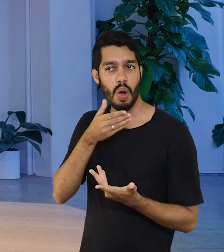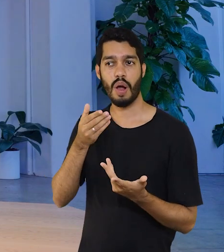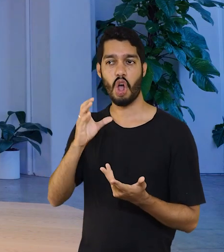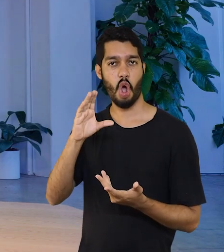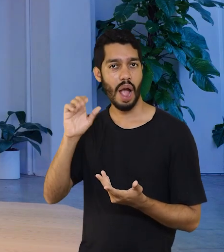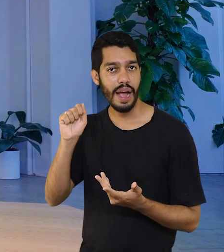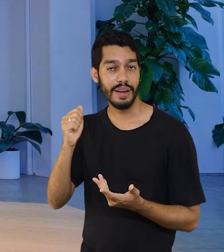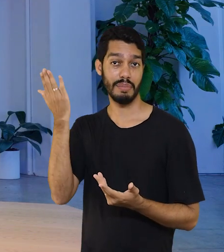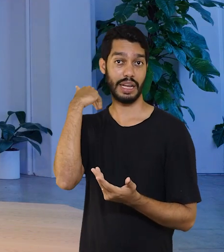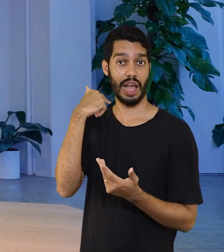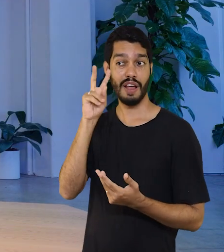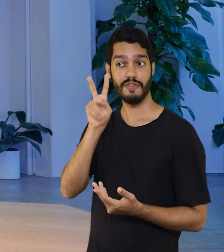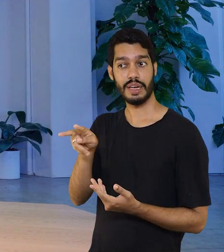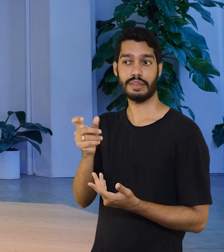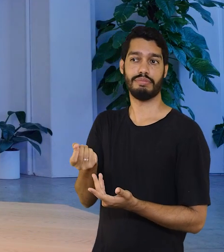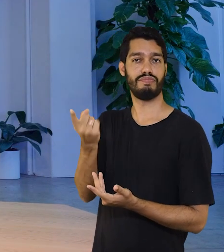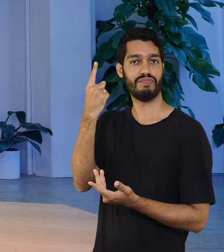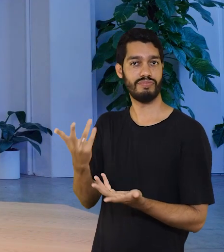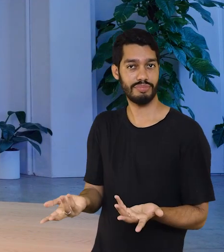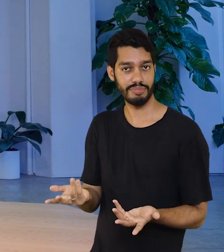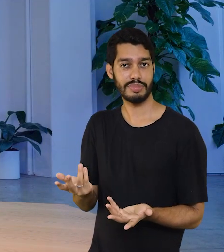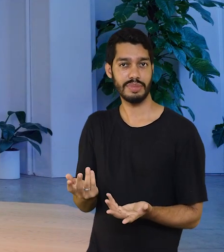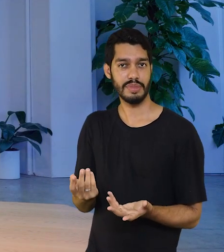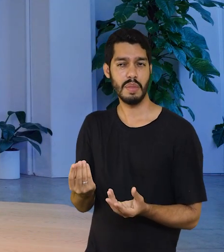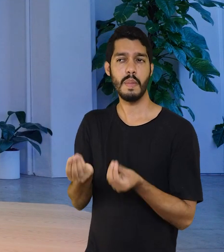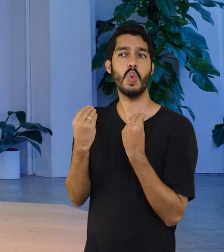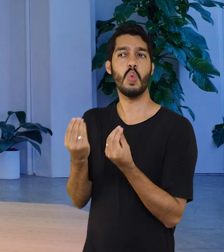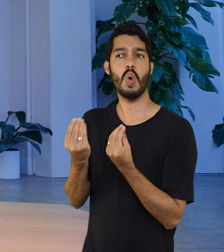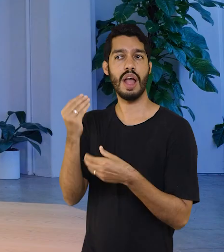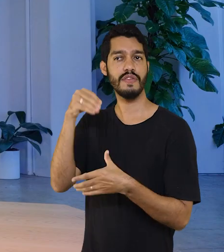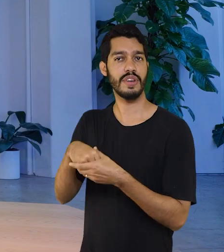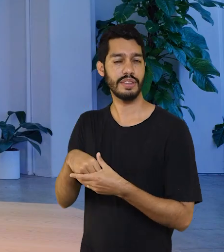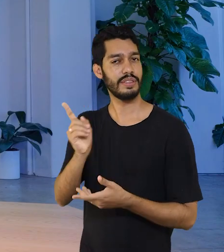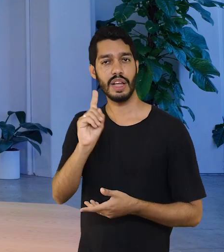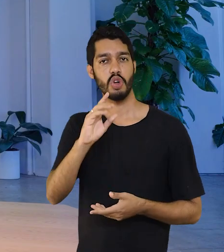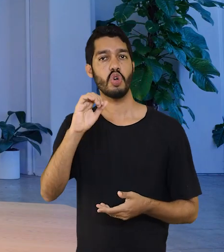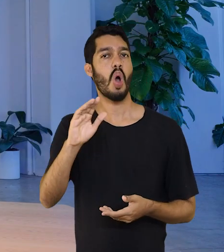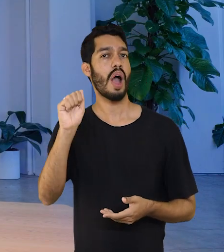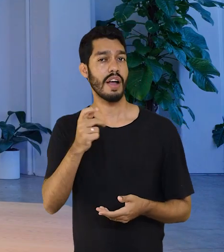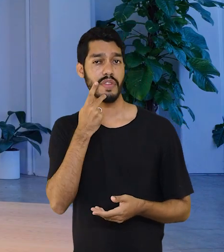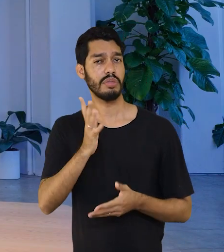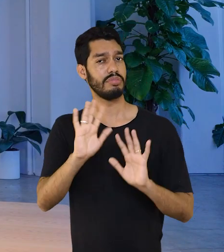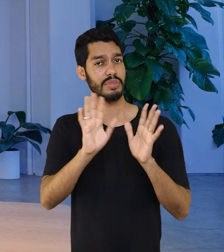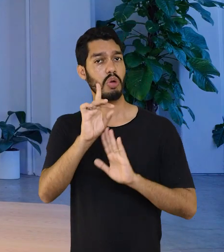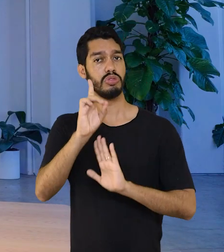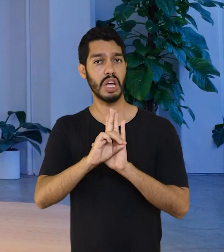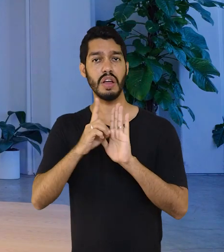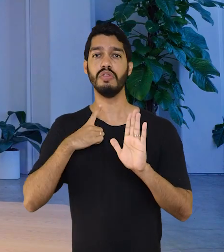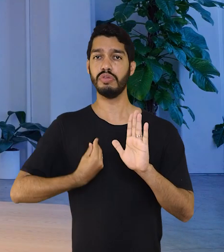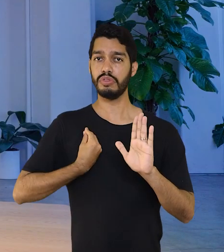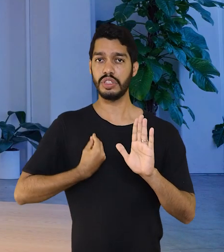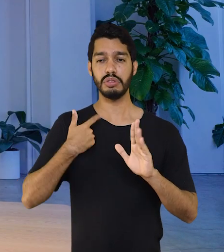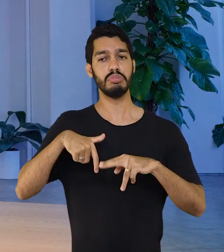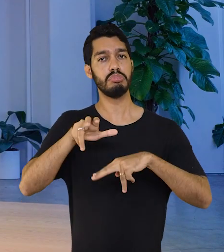era algo visto com maus olhos. Sabe? Tá aqui por algum motivo. E a Coca falou, não, cara, as mulheres